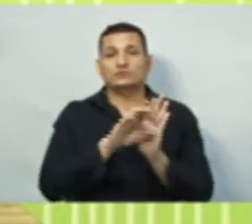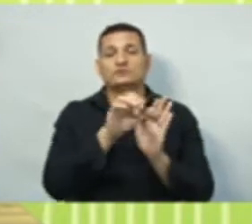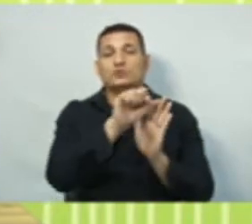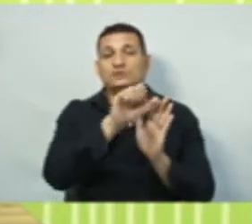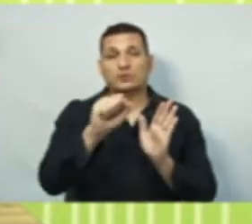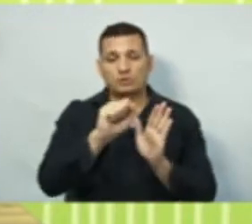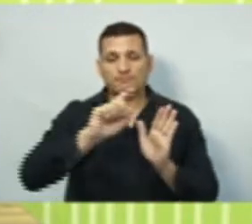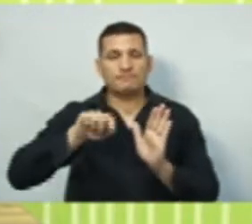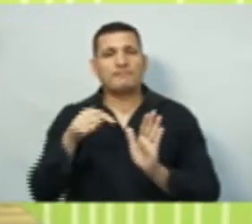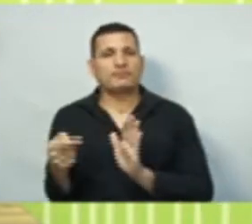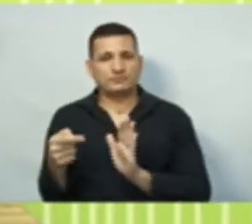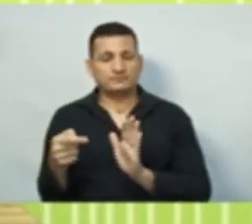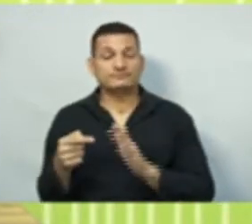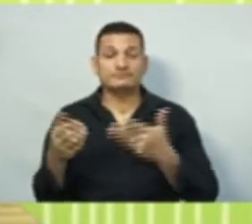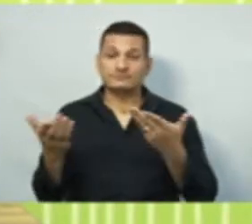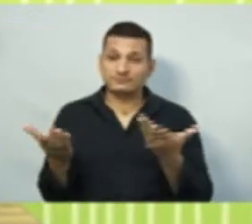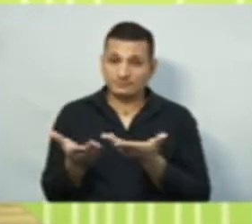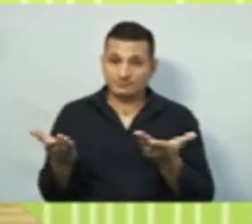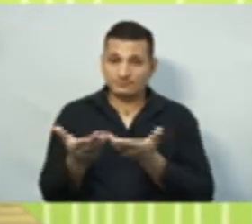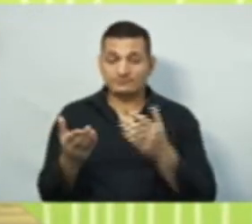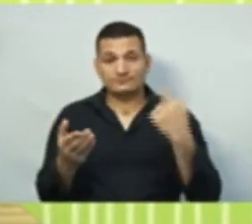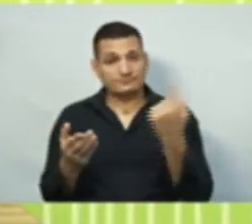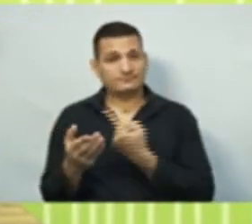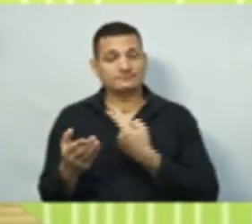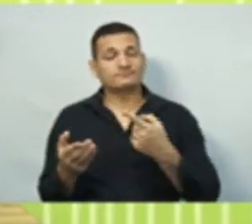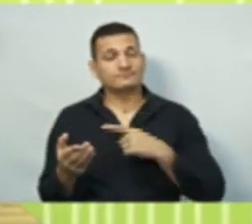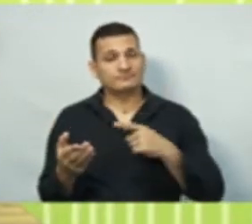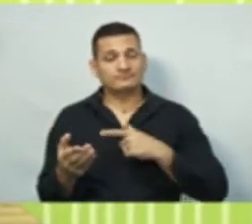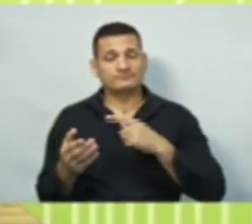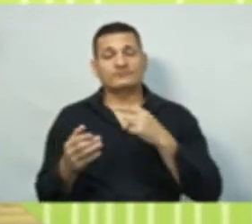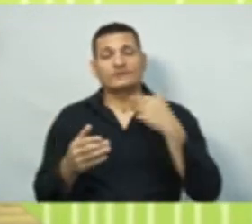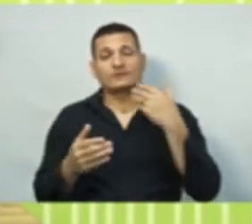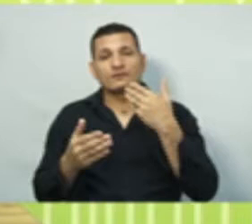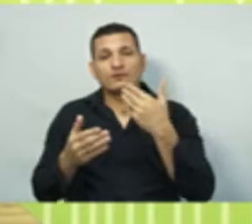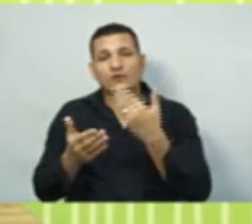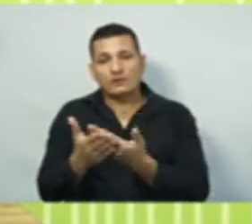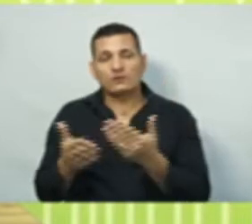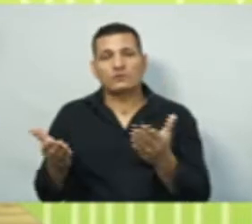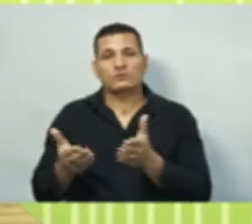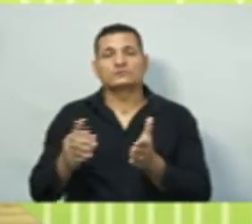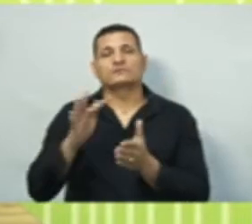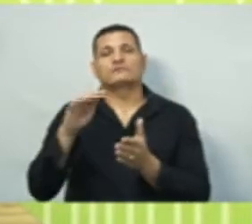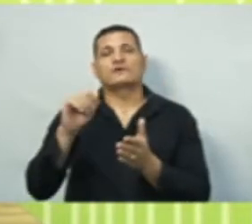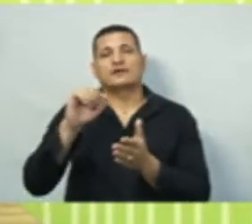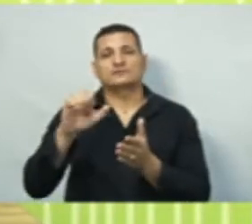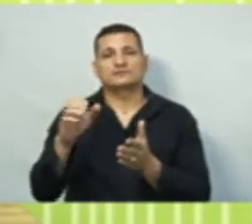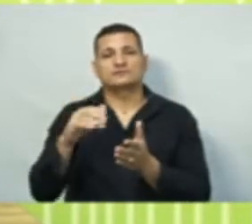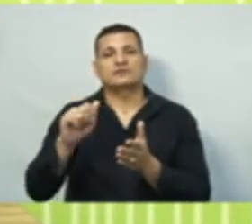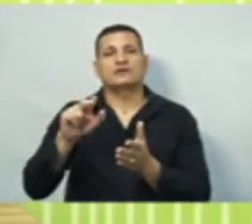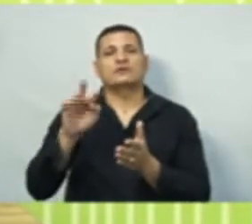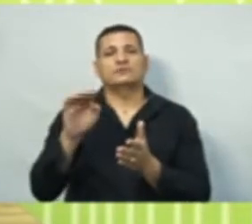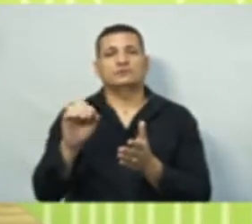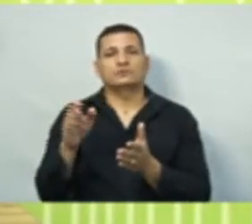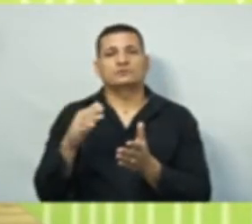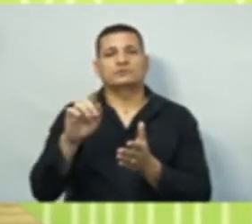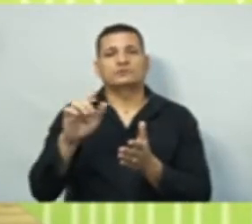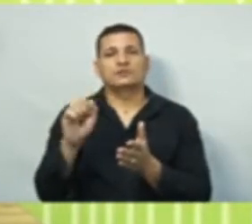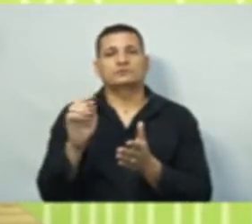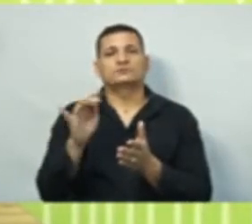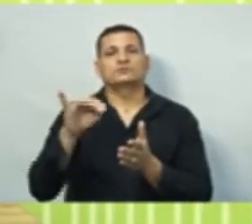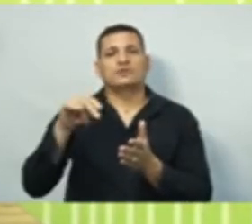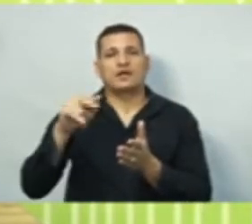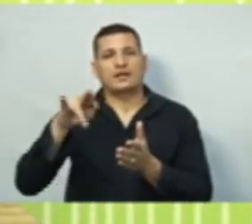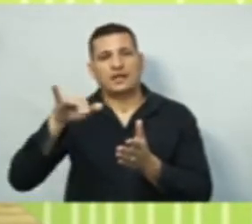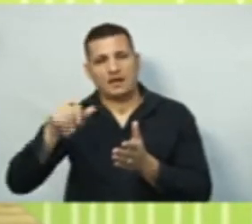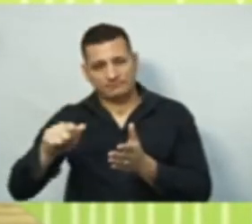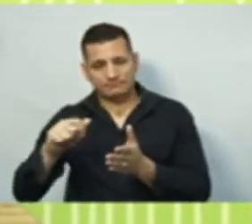88. Então, hoje nós estamos na fase autogestionária, mas a Lei 5.764 de